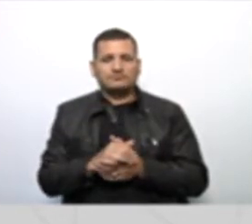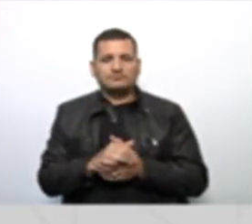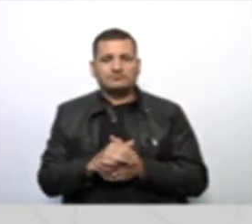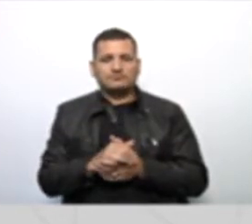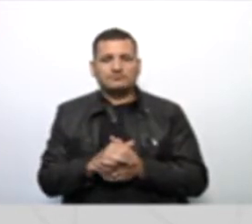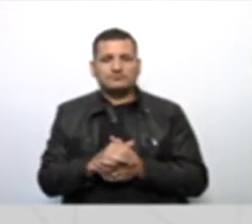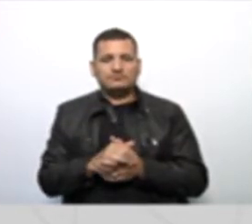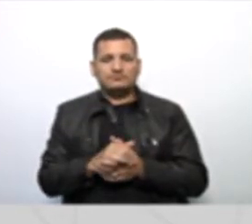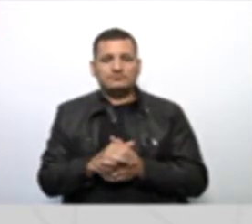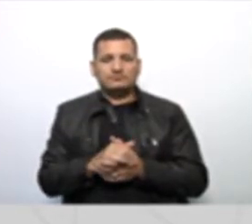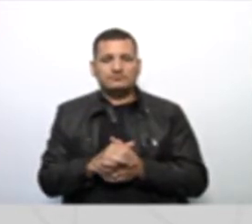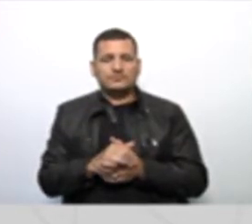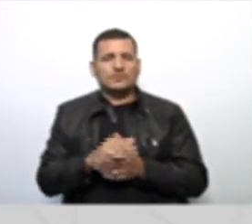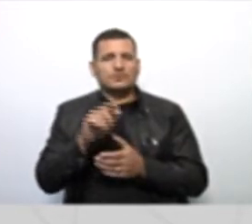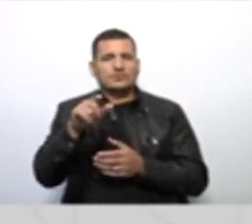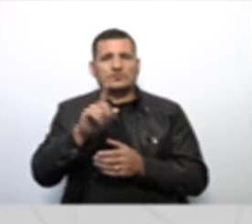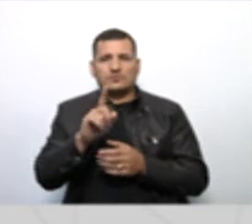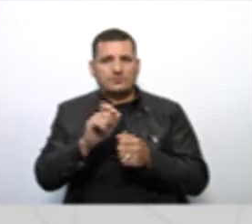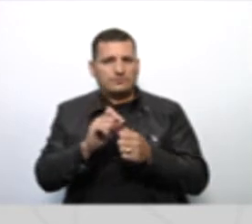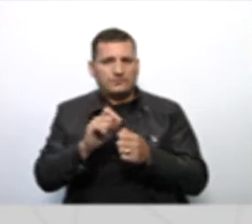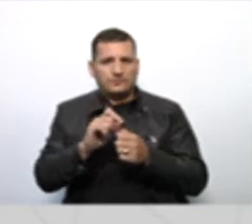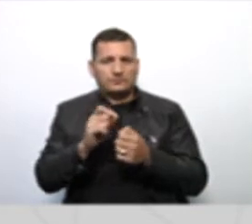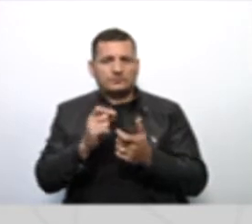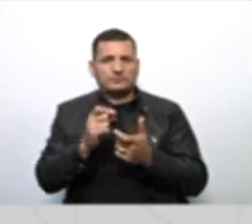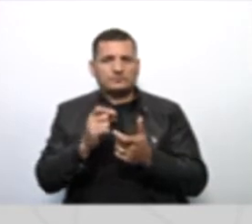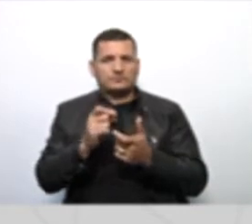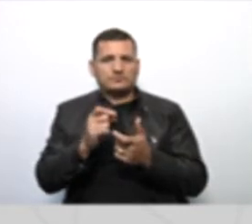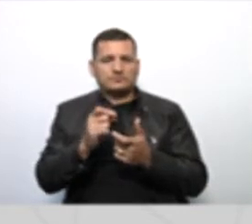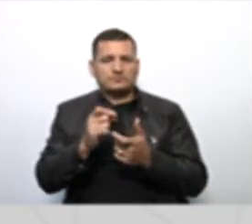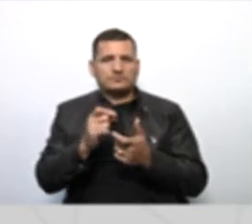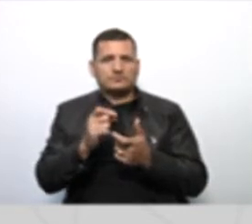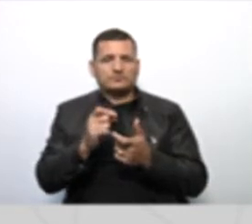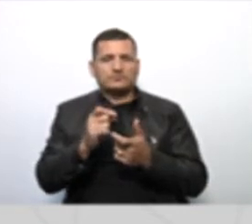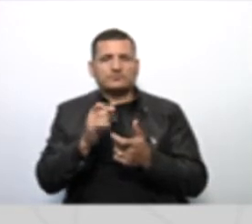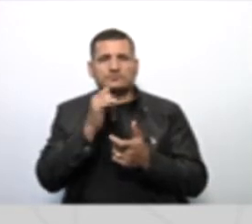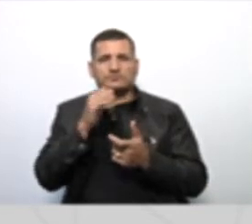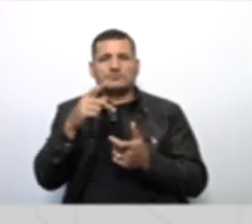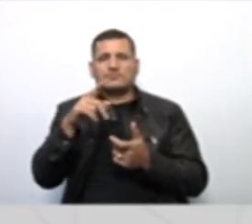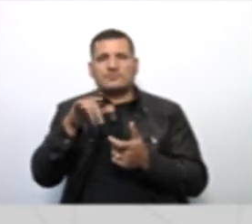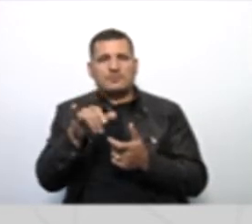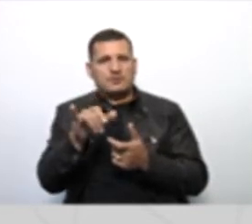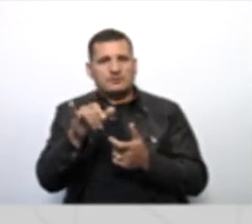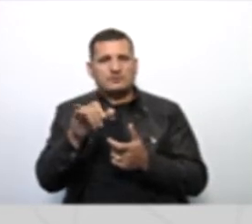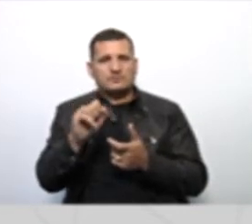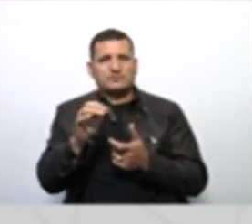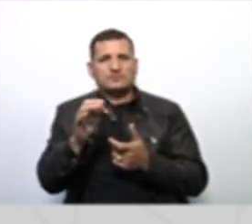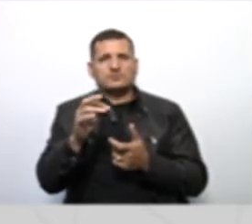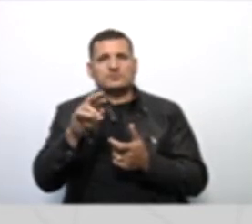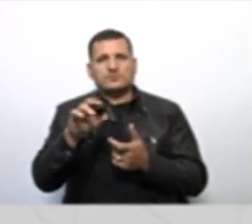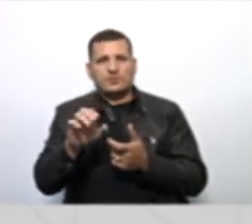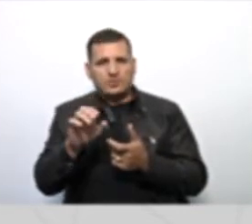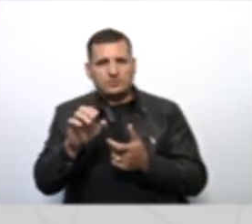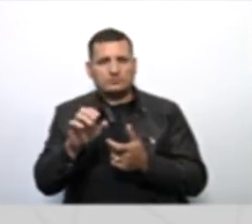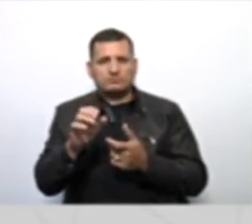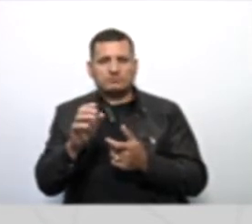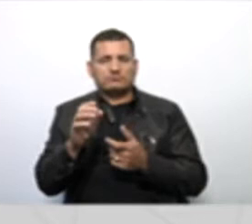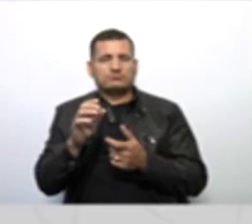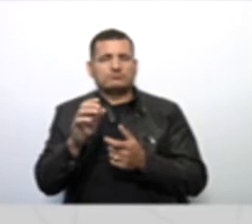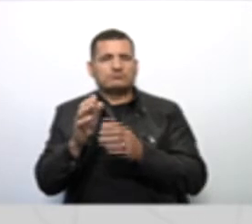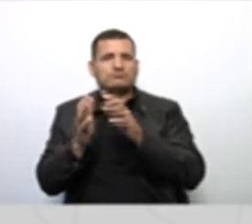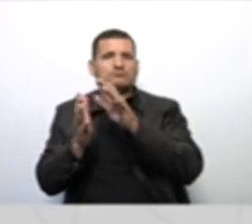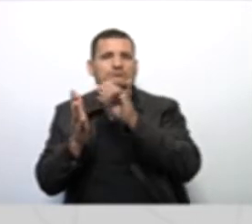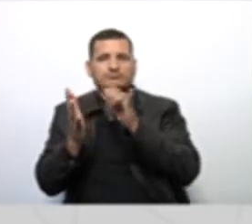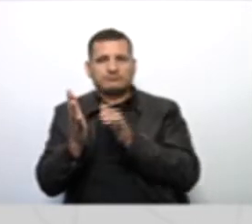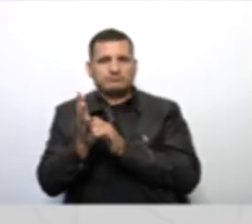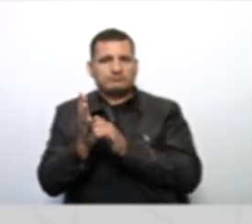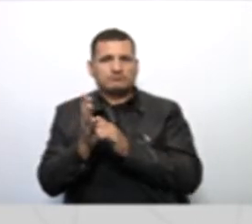não faz o download no web app, então você não vai fazer esse download lá no Play Store, é por ele ser um site, entendeu? E não